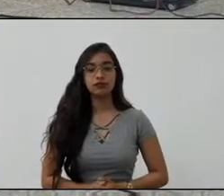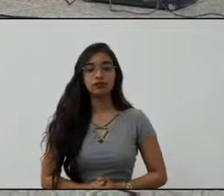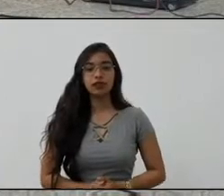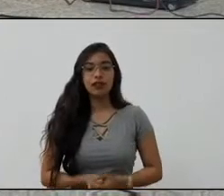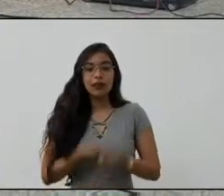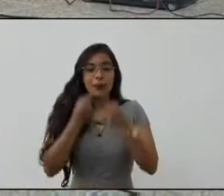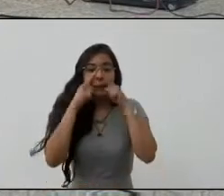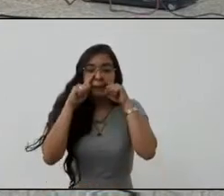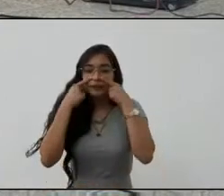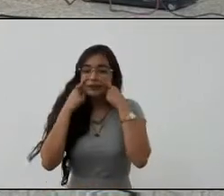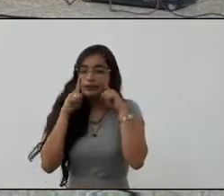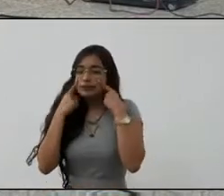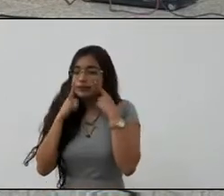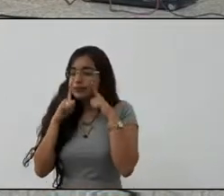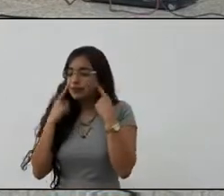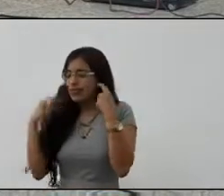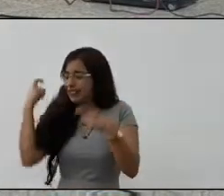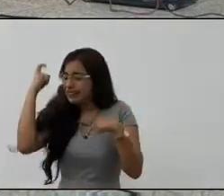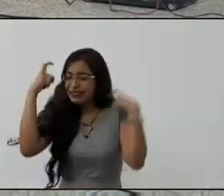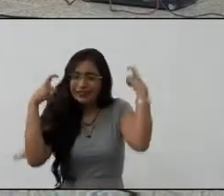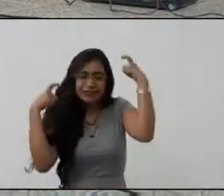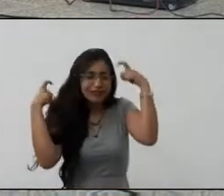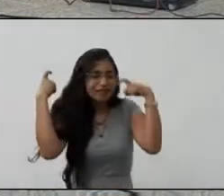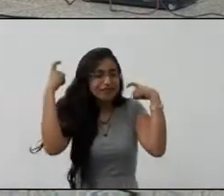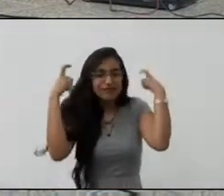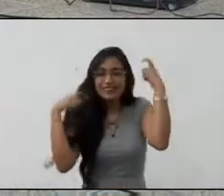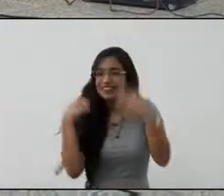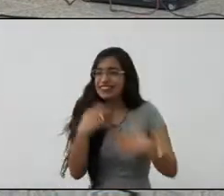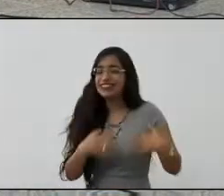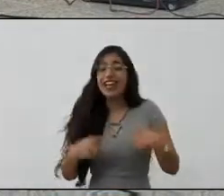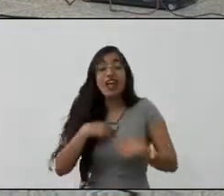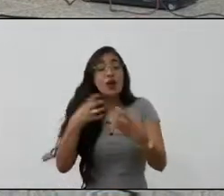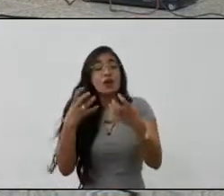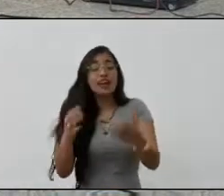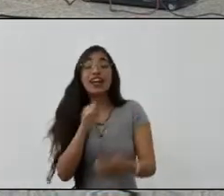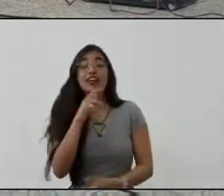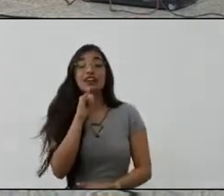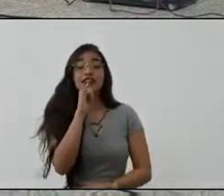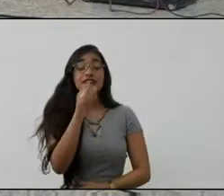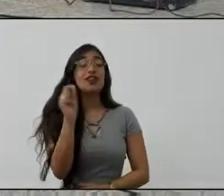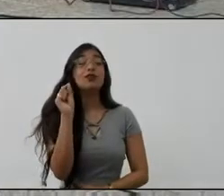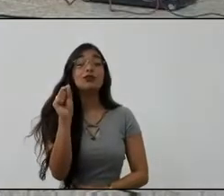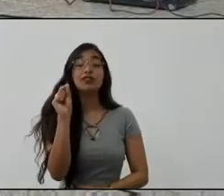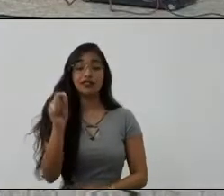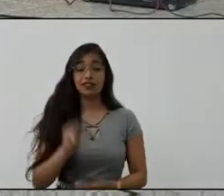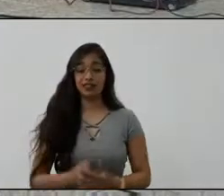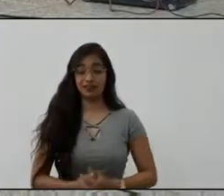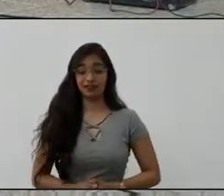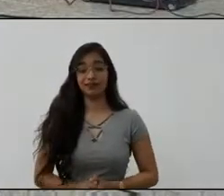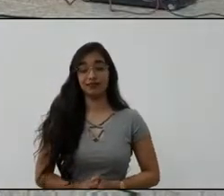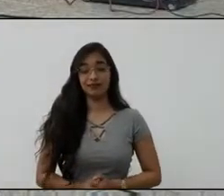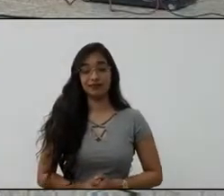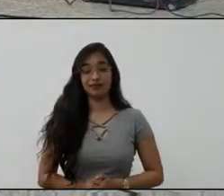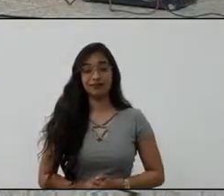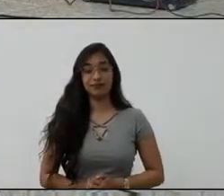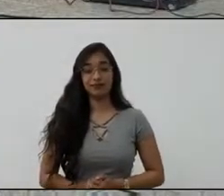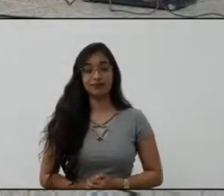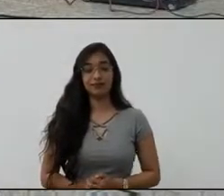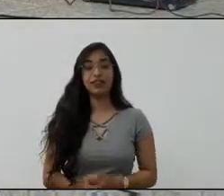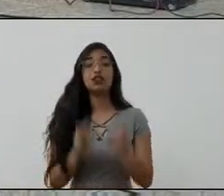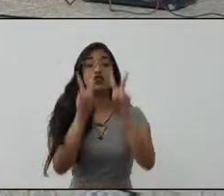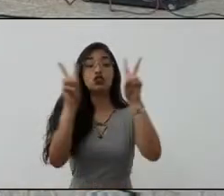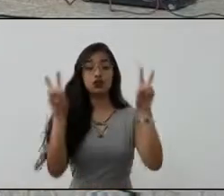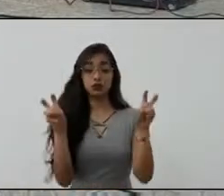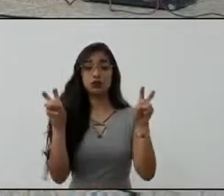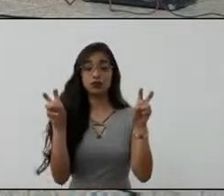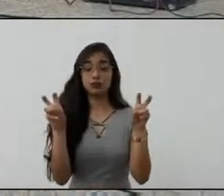choro sem precedente, eu quero lhes falar, nesta noite, de um assunto